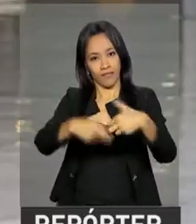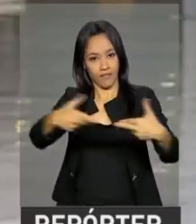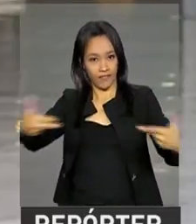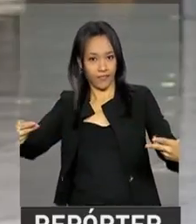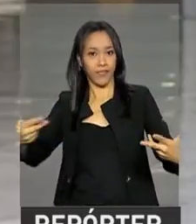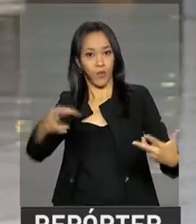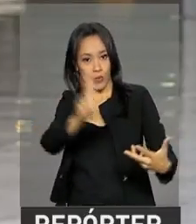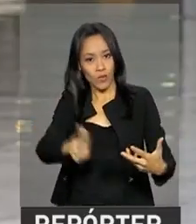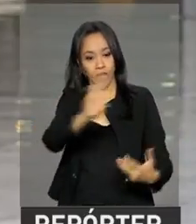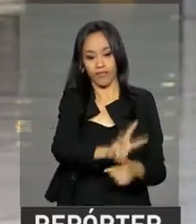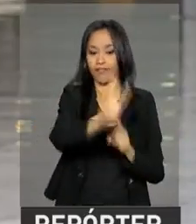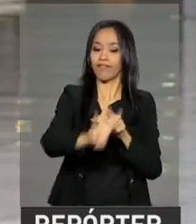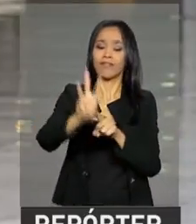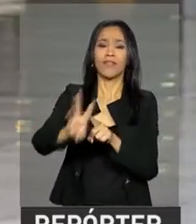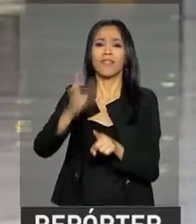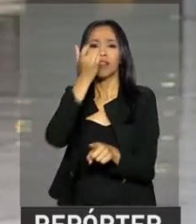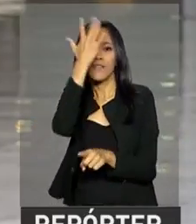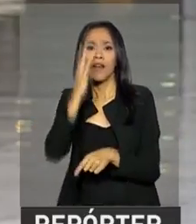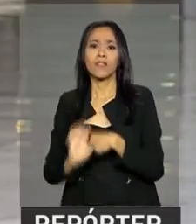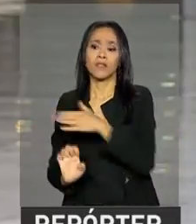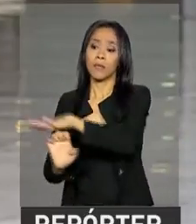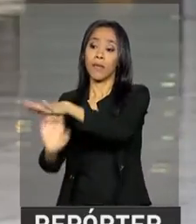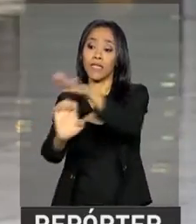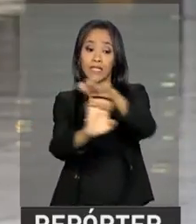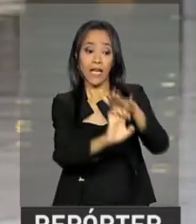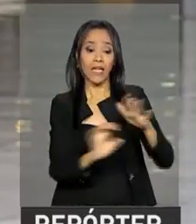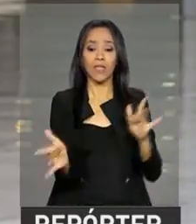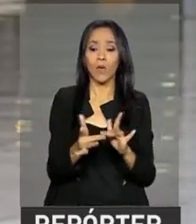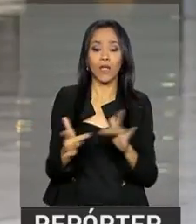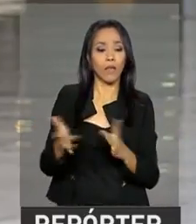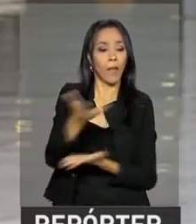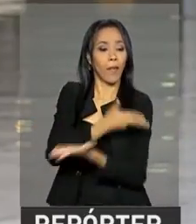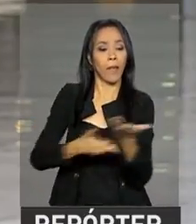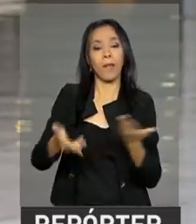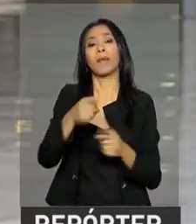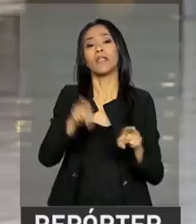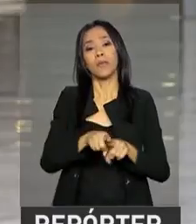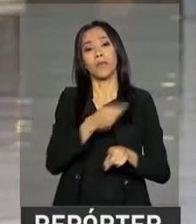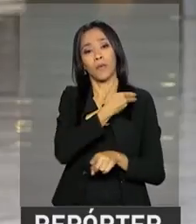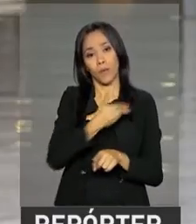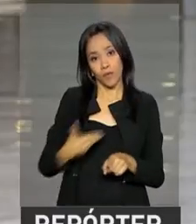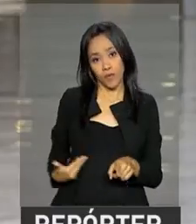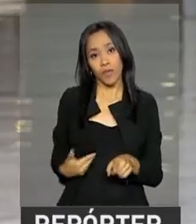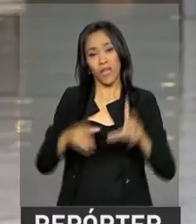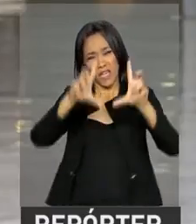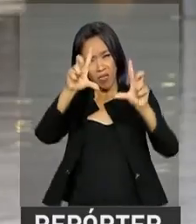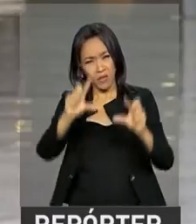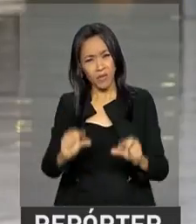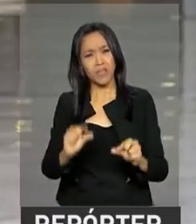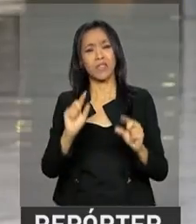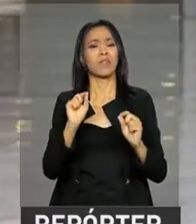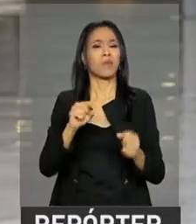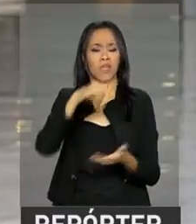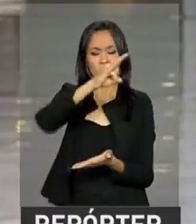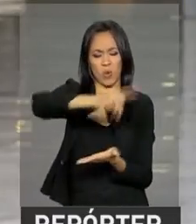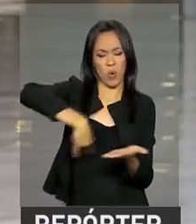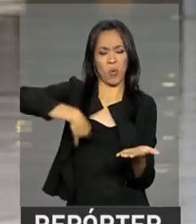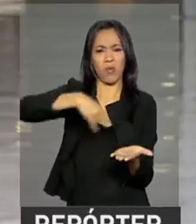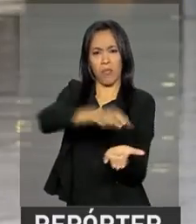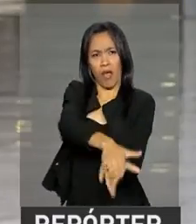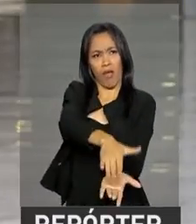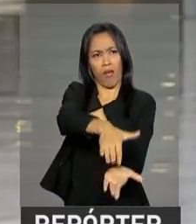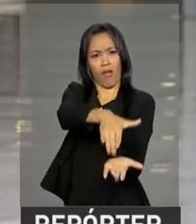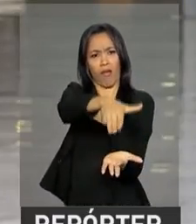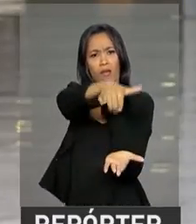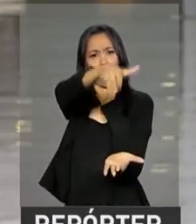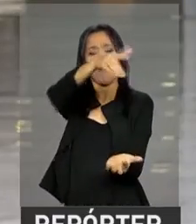interação entre os empresários que exportam e o poder público, reduzindo a necessidade aí de documentos, a